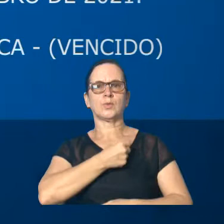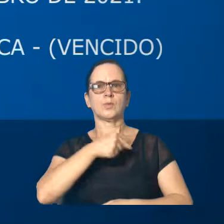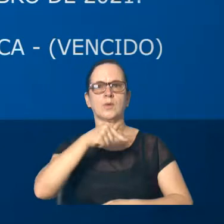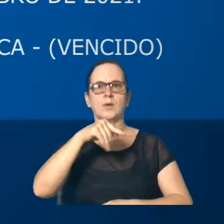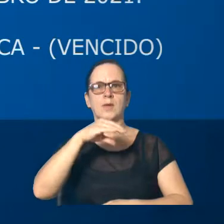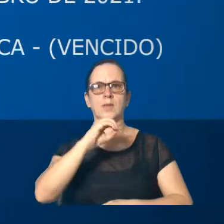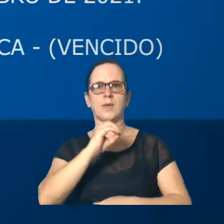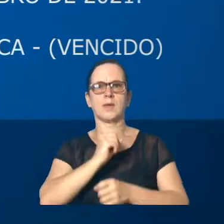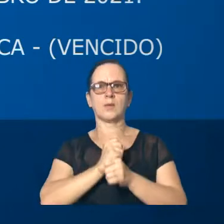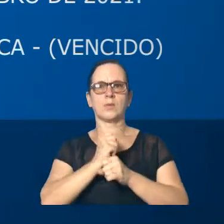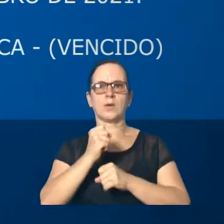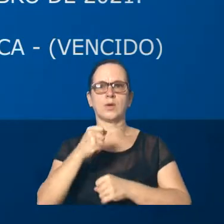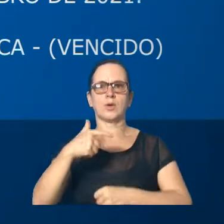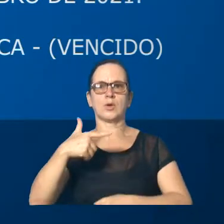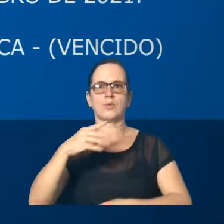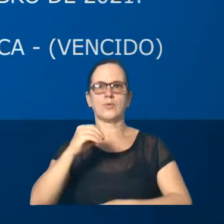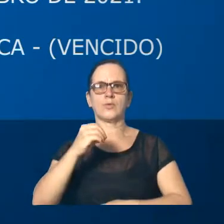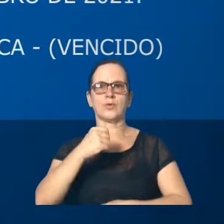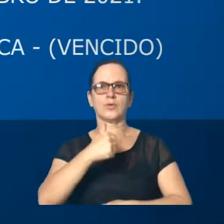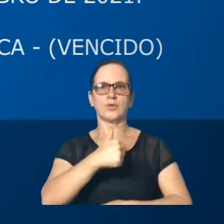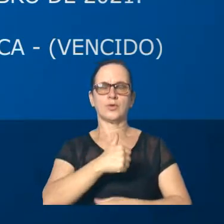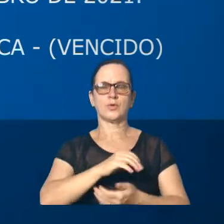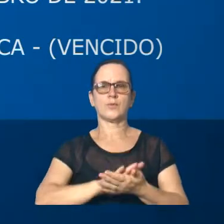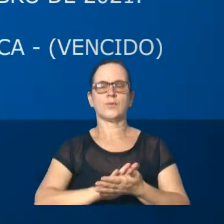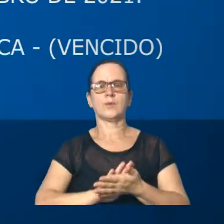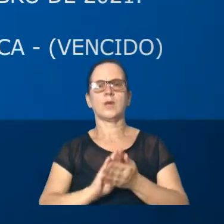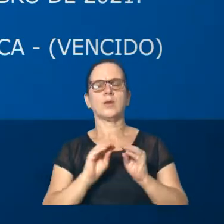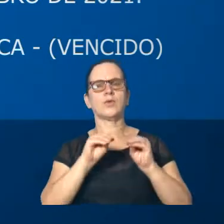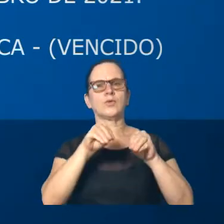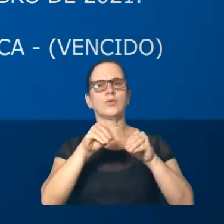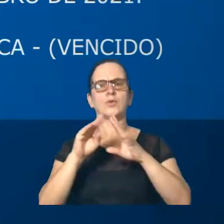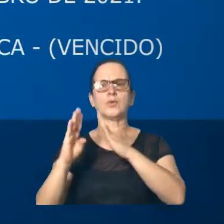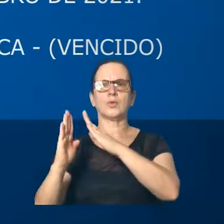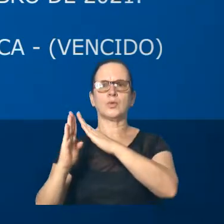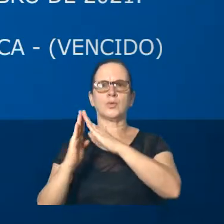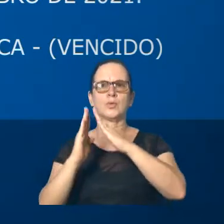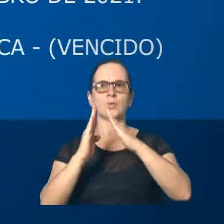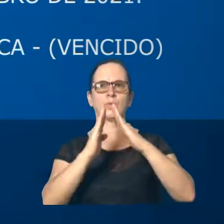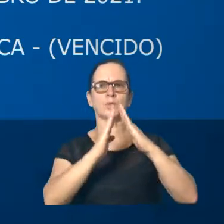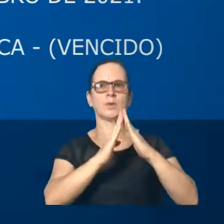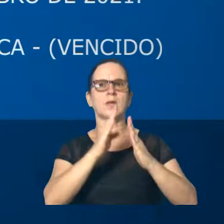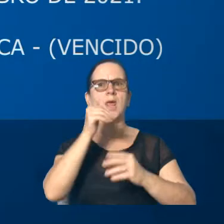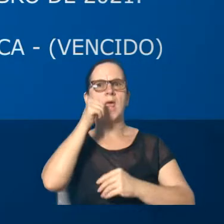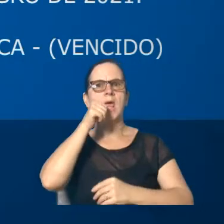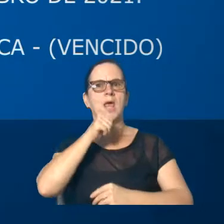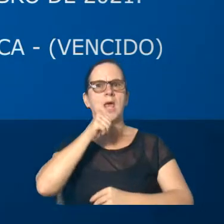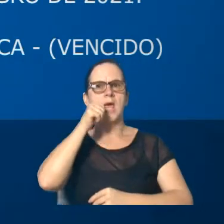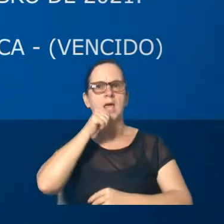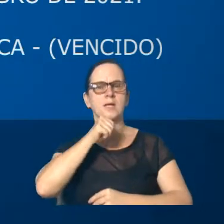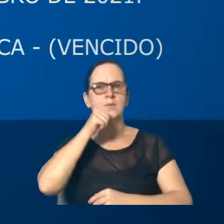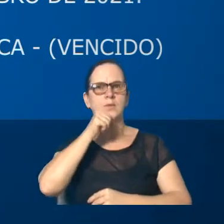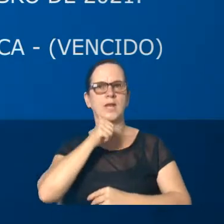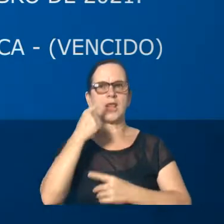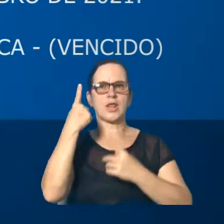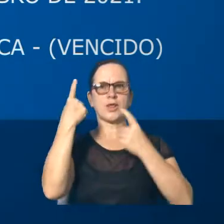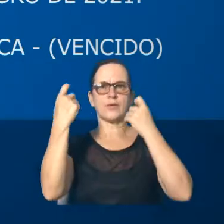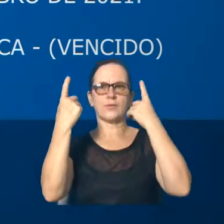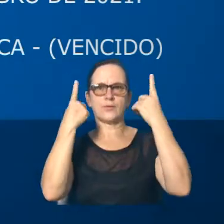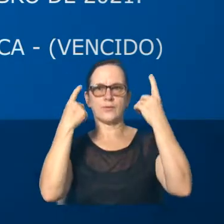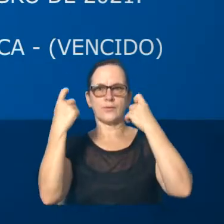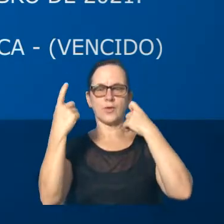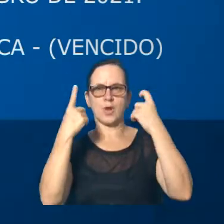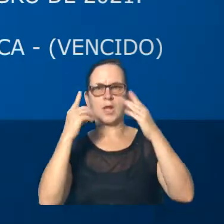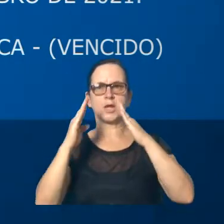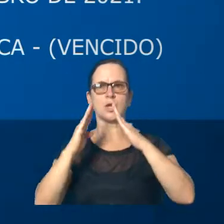70/2021, que dispõe sobre a prioridade na destinação de habitações para mulheres vítimas de violência doméstica e